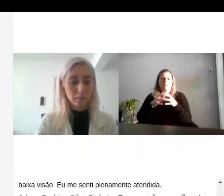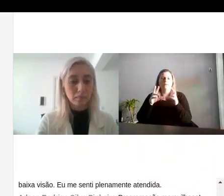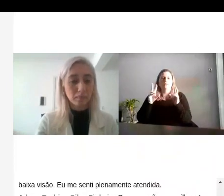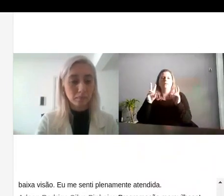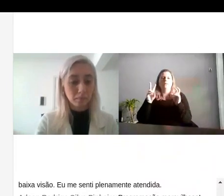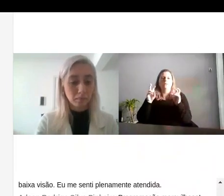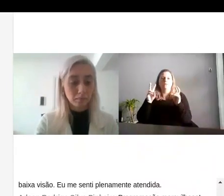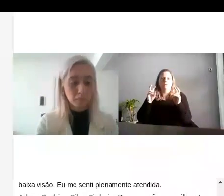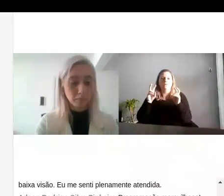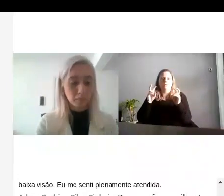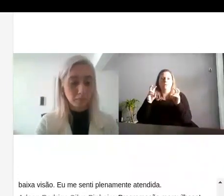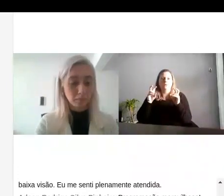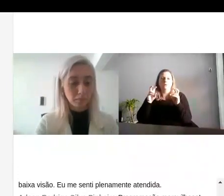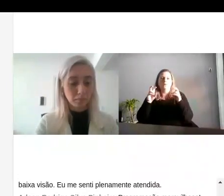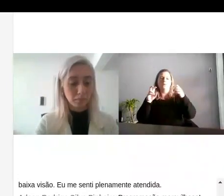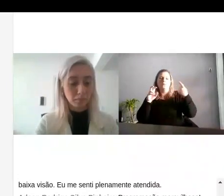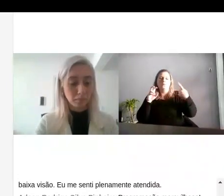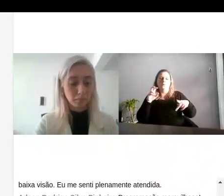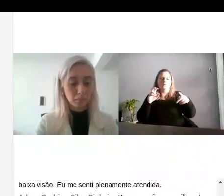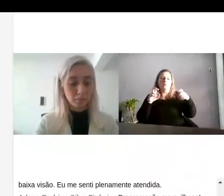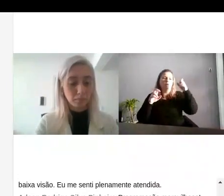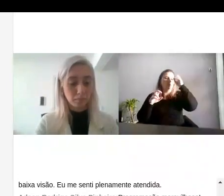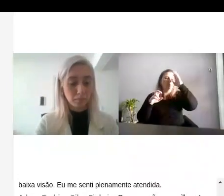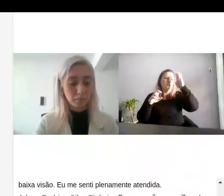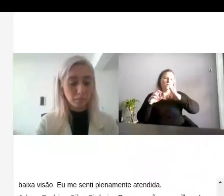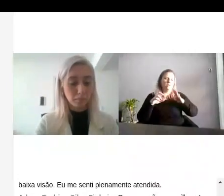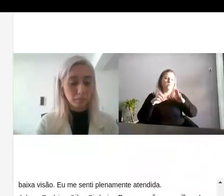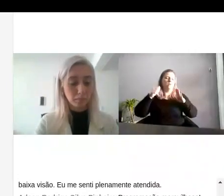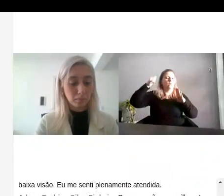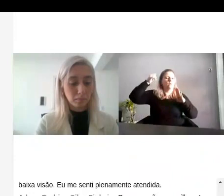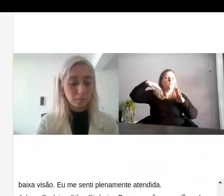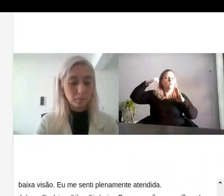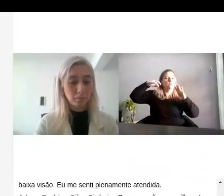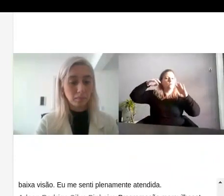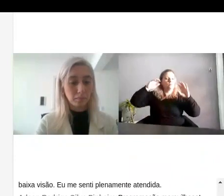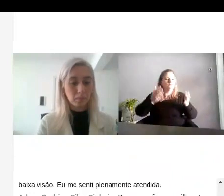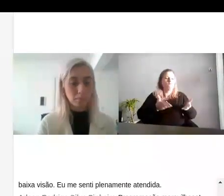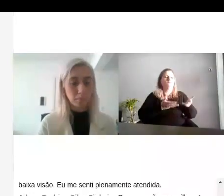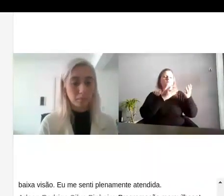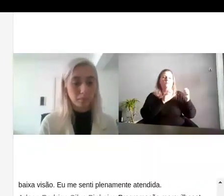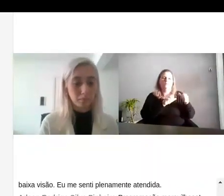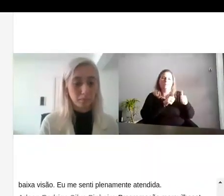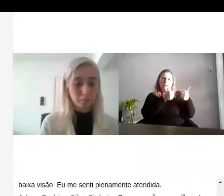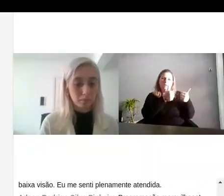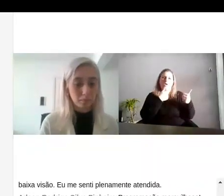tive experiência na Espanha, participei de grupo de pesquisa no meu doutorado em Ixi,